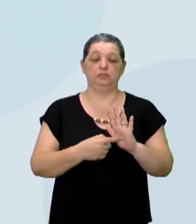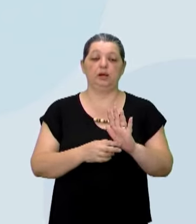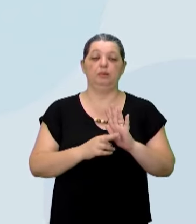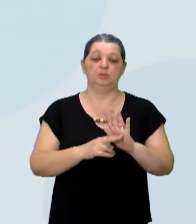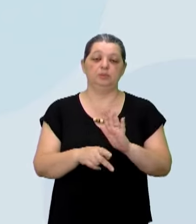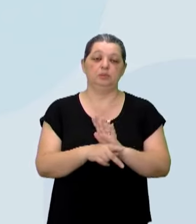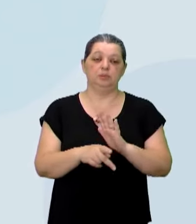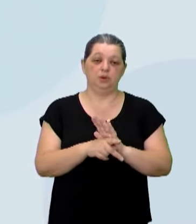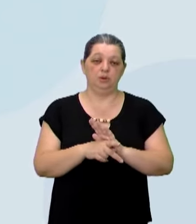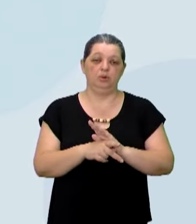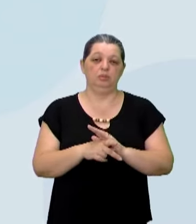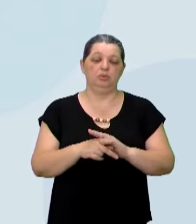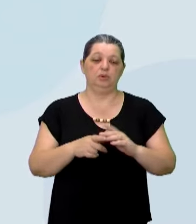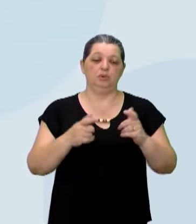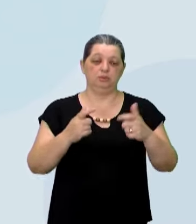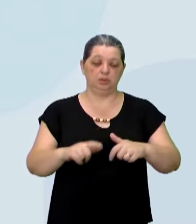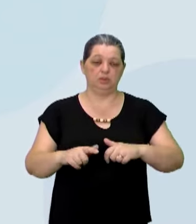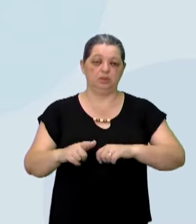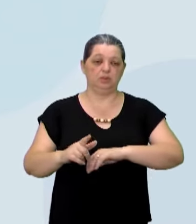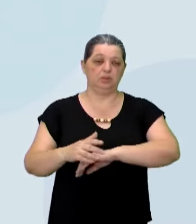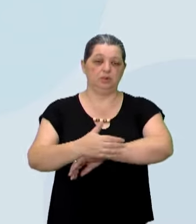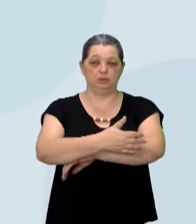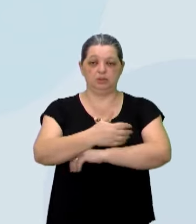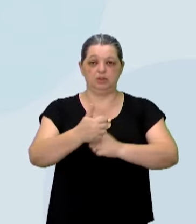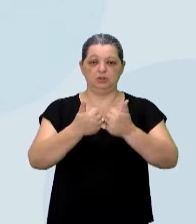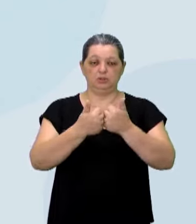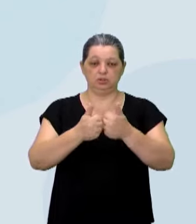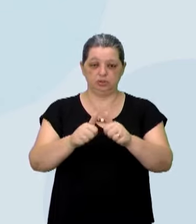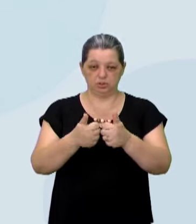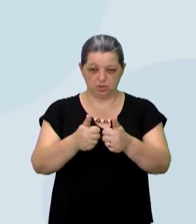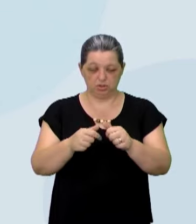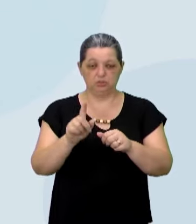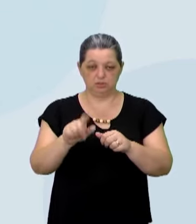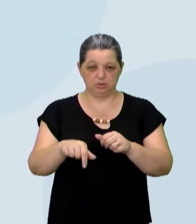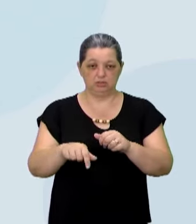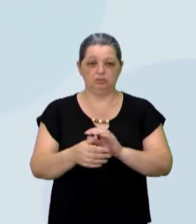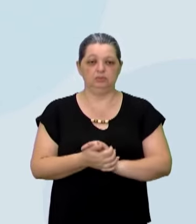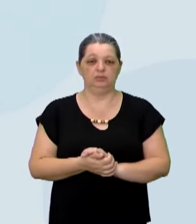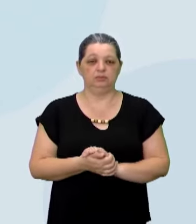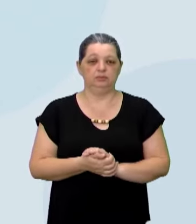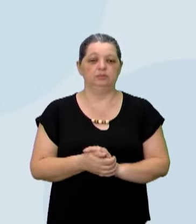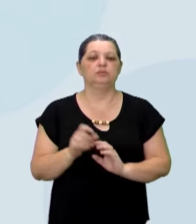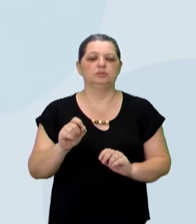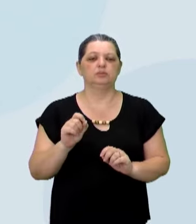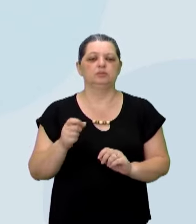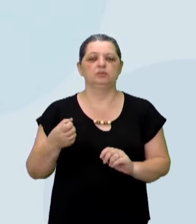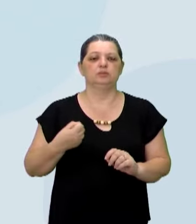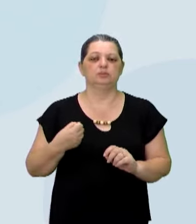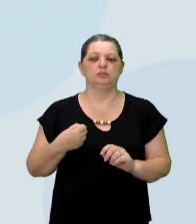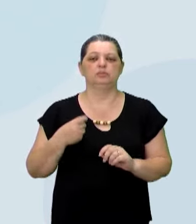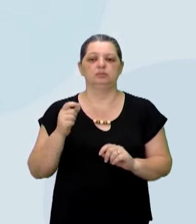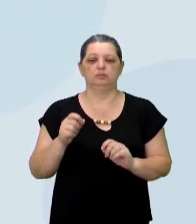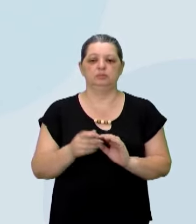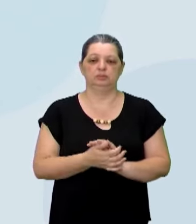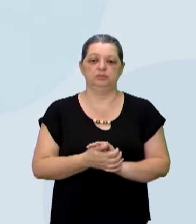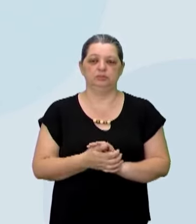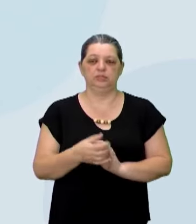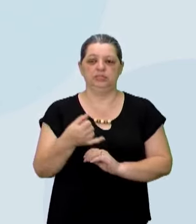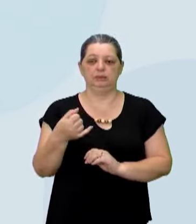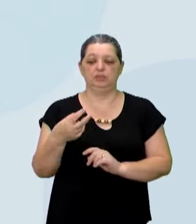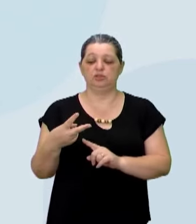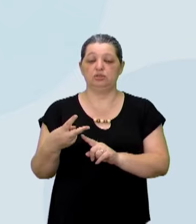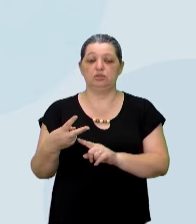localização do terminal que ele utiliza tem a abscissa igual a -2. Legal. Ele está dando o valor de quem? Ó, abscissa -2. Está